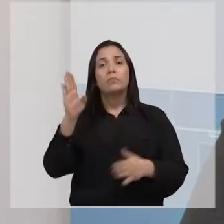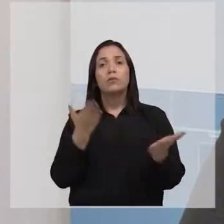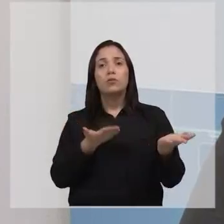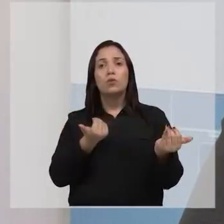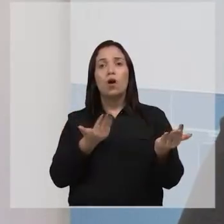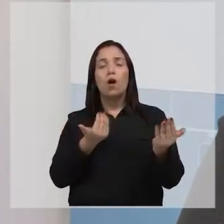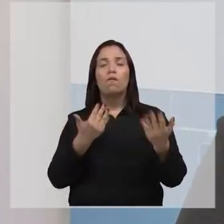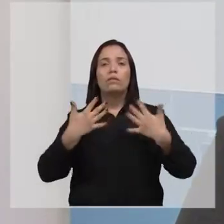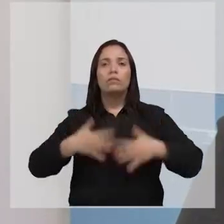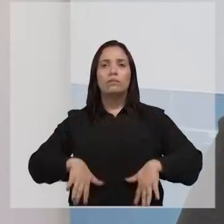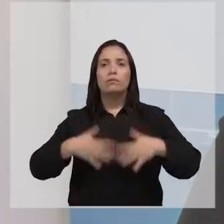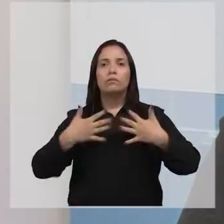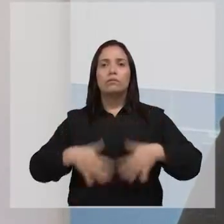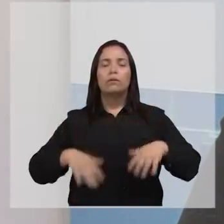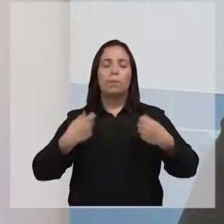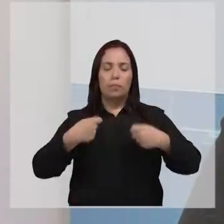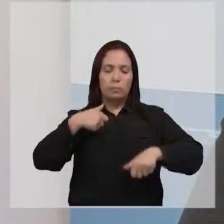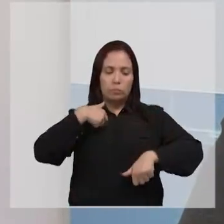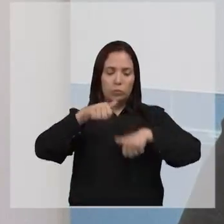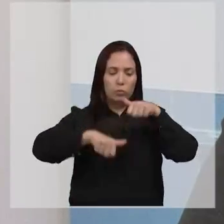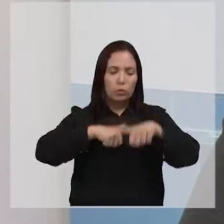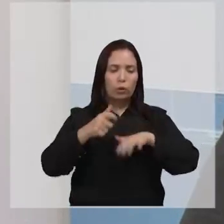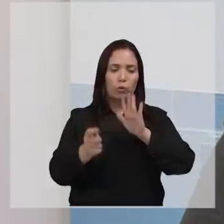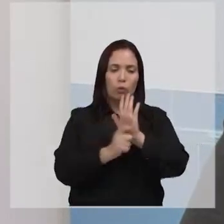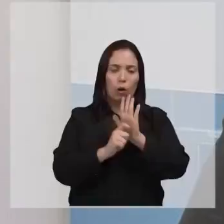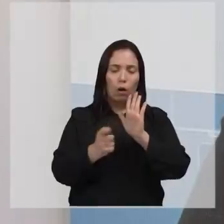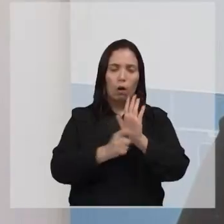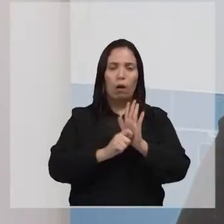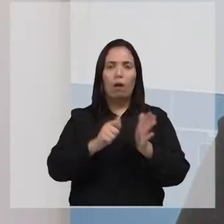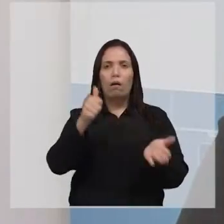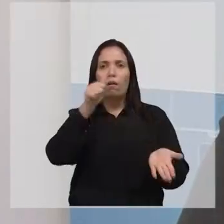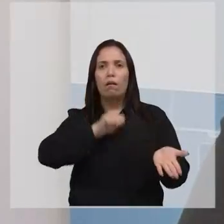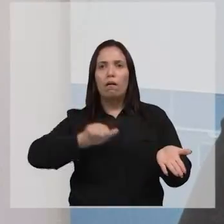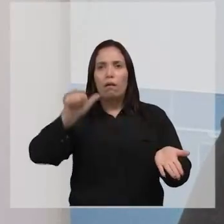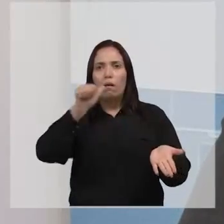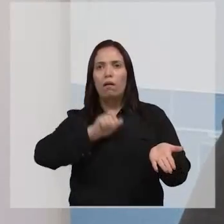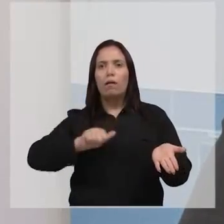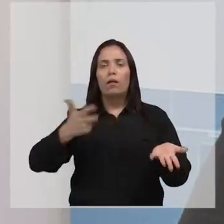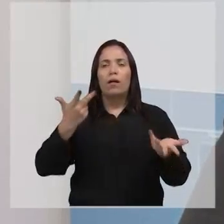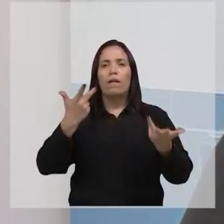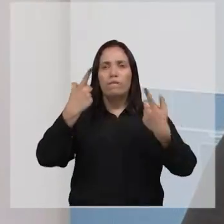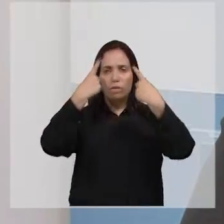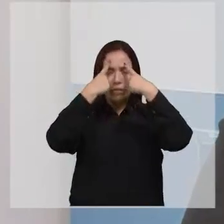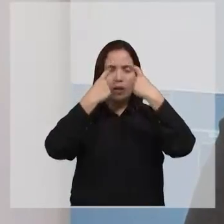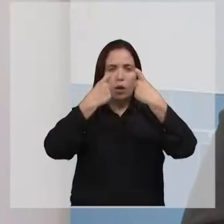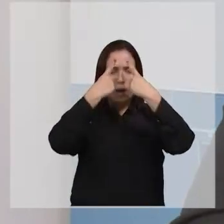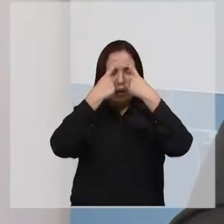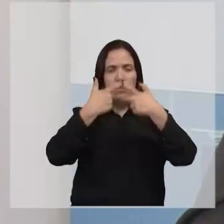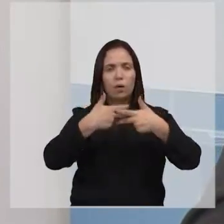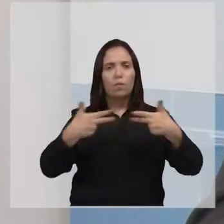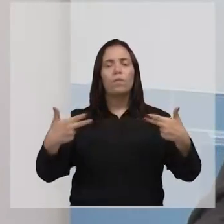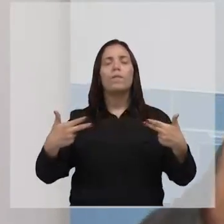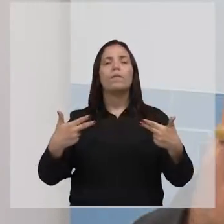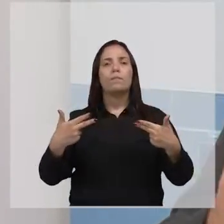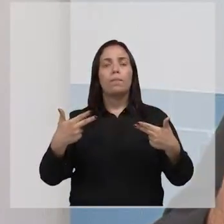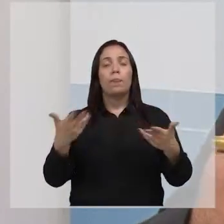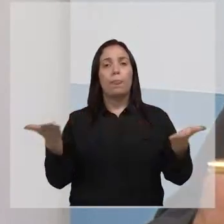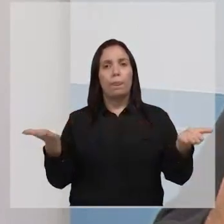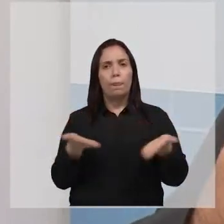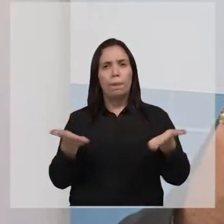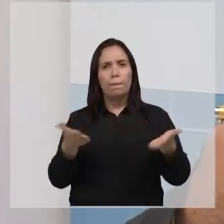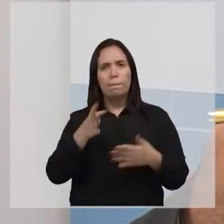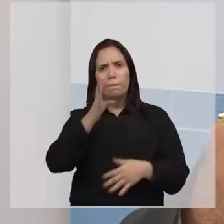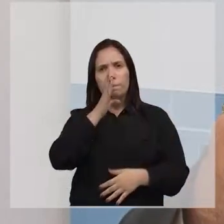Na ajuda, recuperação dos drogados, na ajuda Dos da recuperação de pessoas humano, violentas. o resgate E aí, quando eu vi